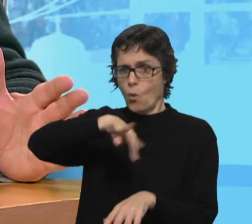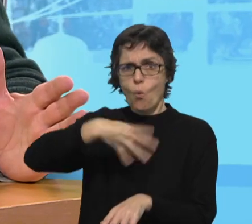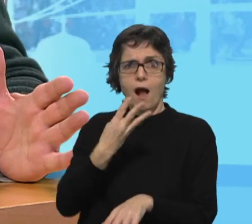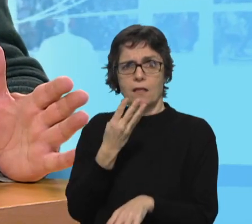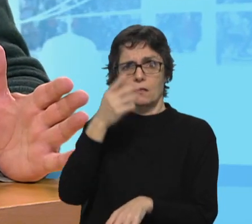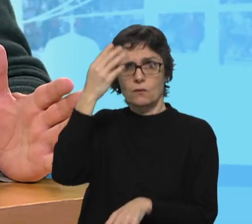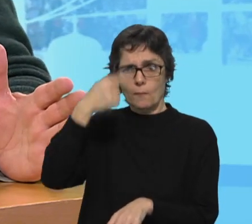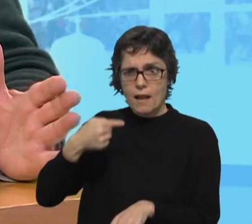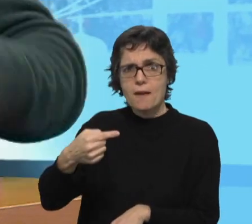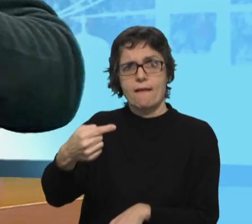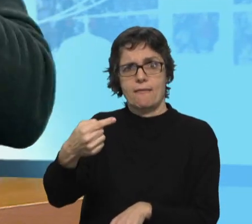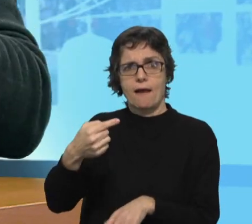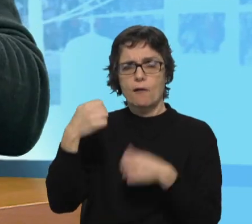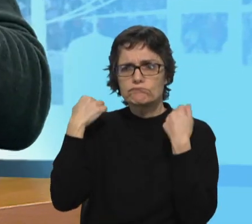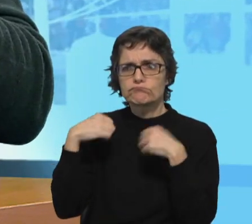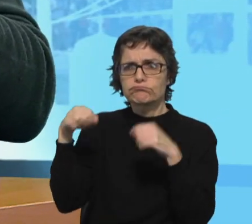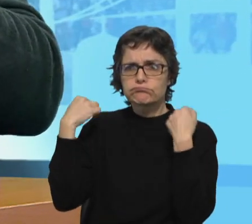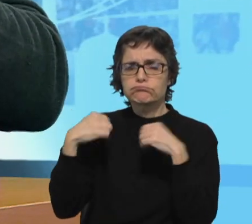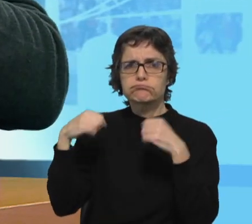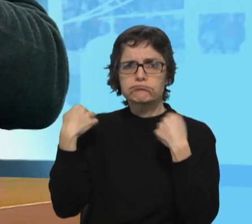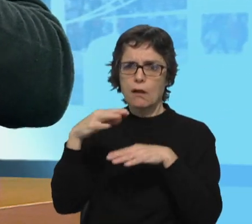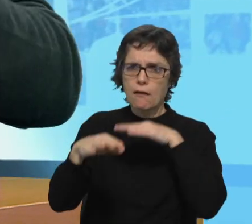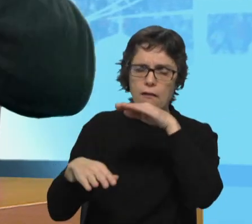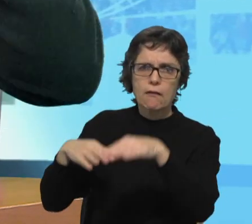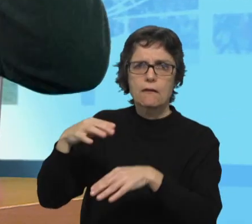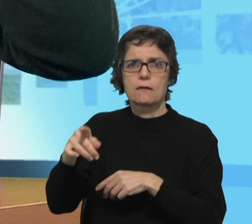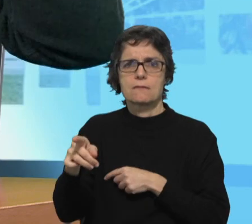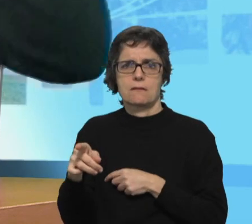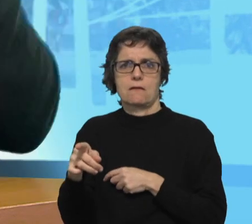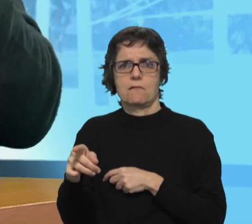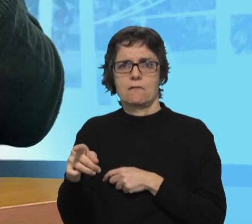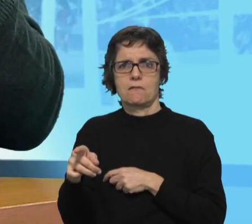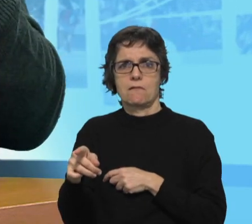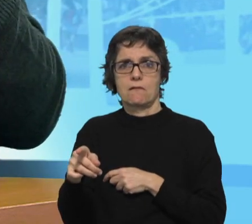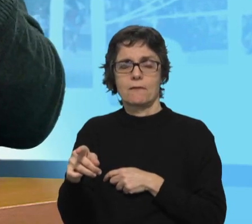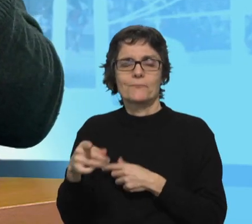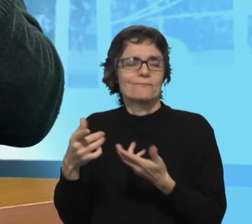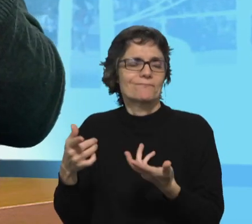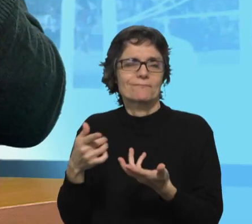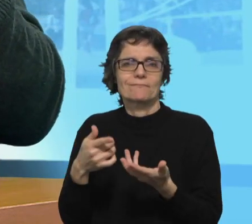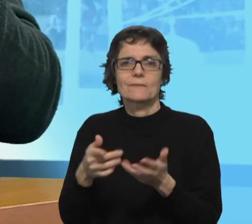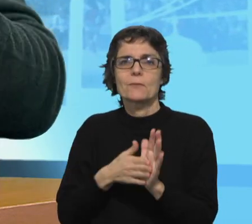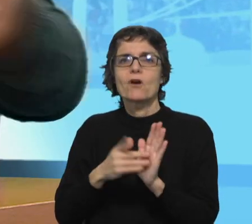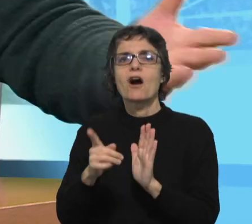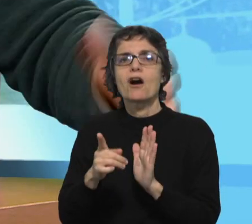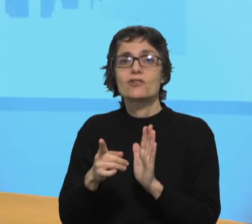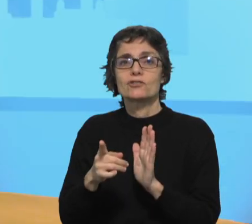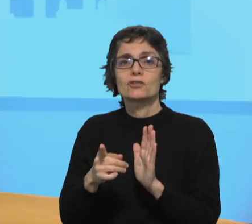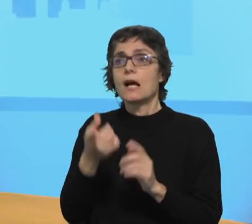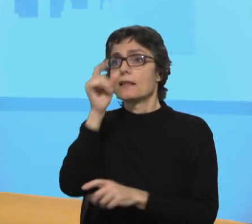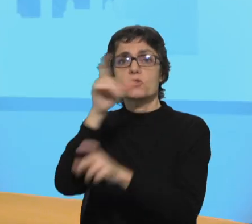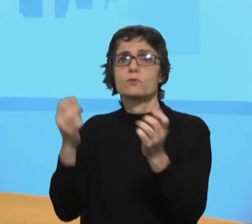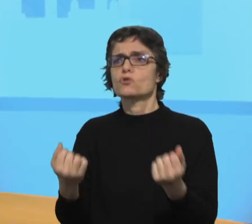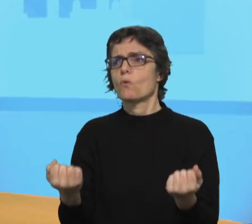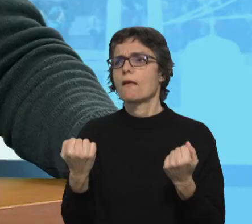treinar. Quer dizer, nós para conseguirmos qualquer coisa... Os ginásios estão cheios de gente. Os ginásios estão cheios